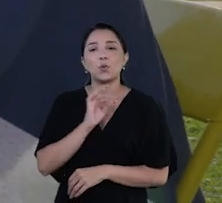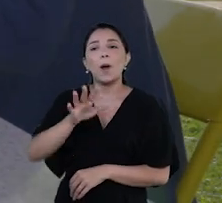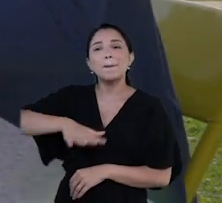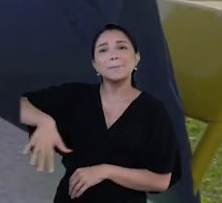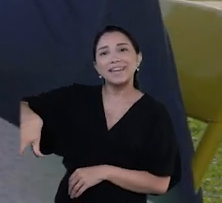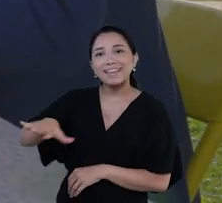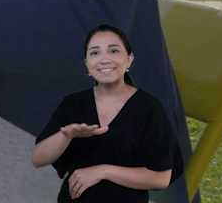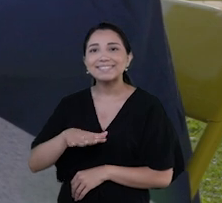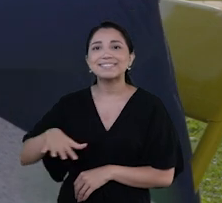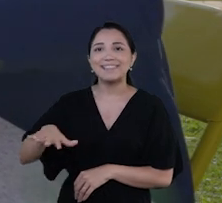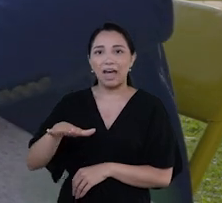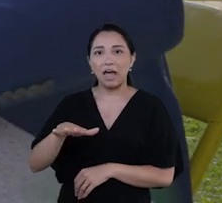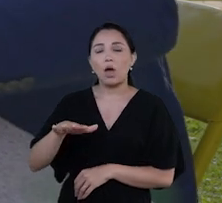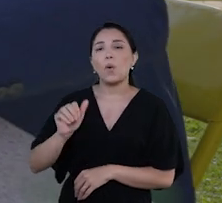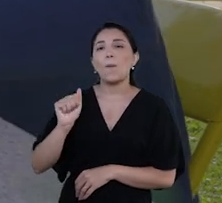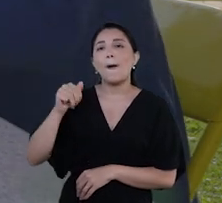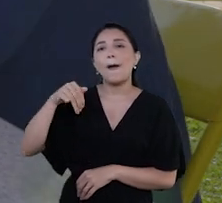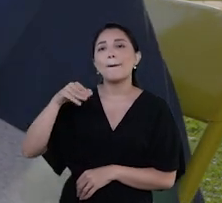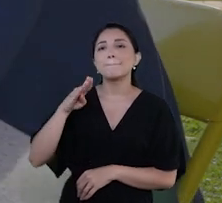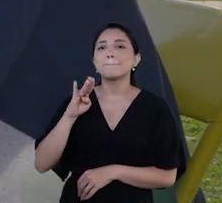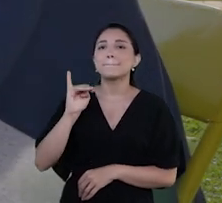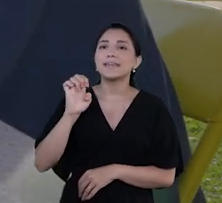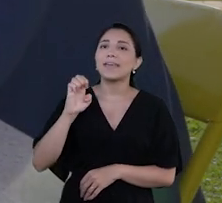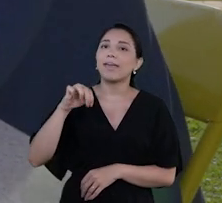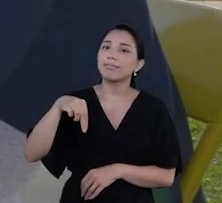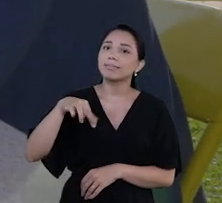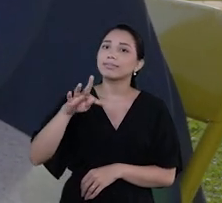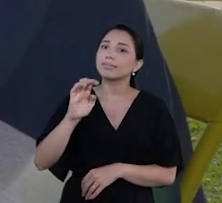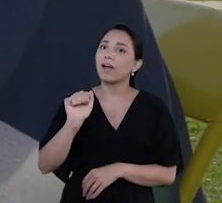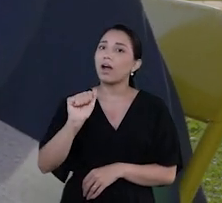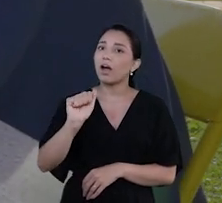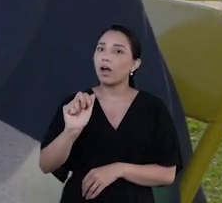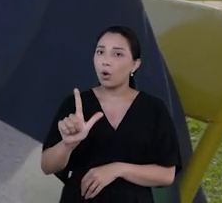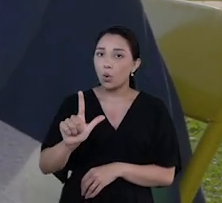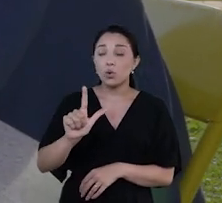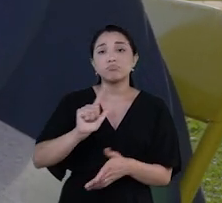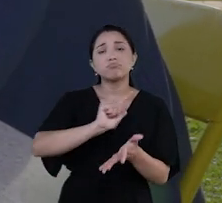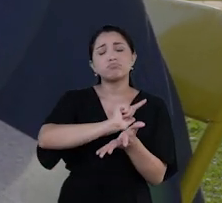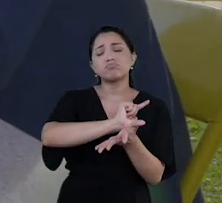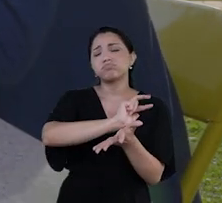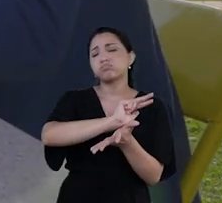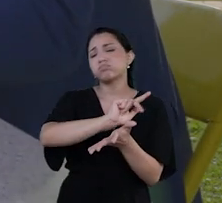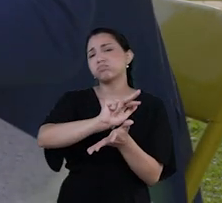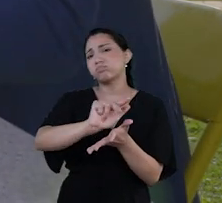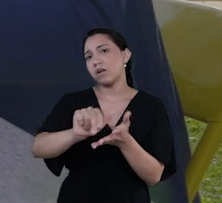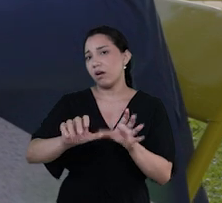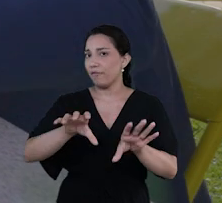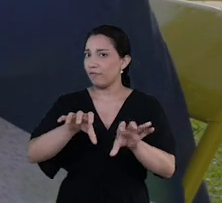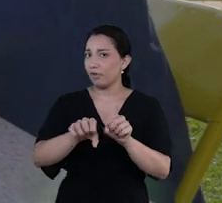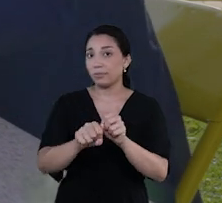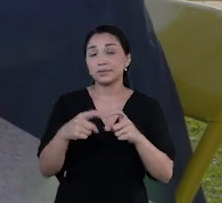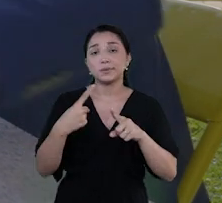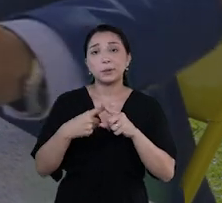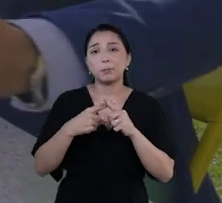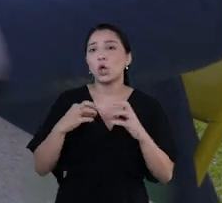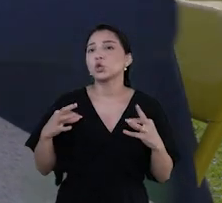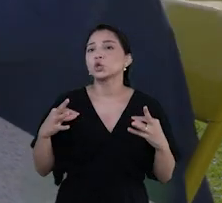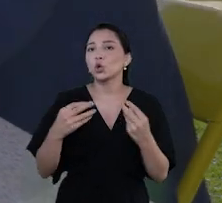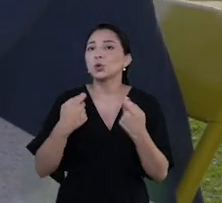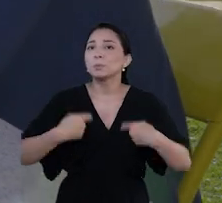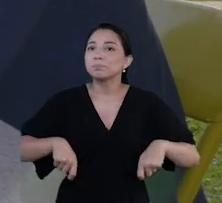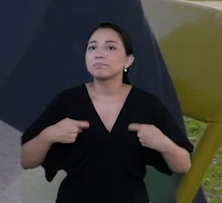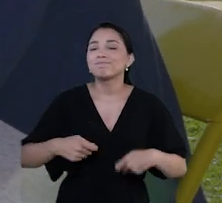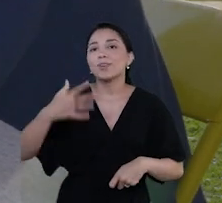gestão ambiental e mas também nas demais formações para que todos possam compreender né que somos parte